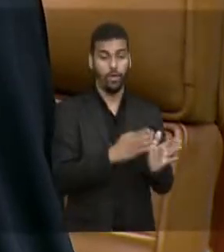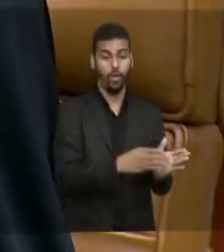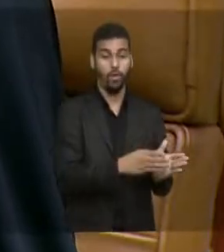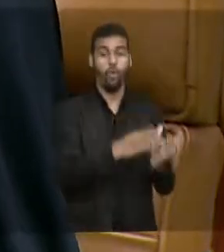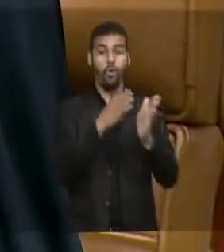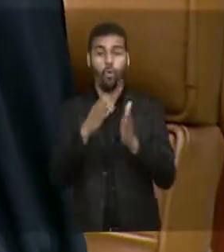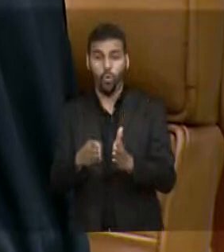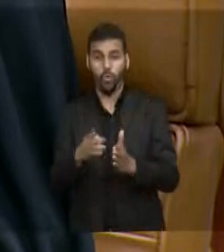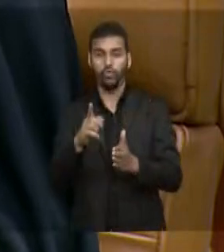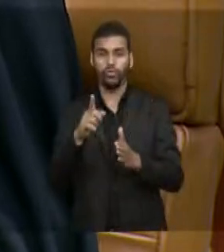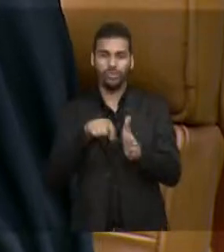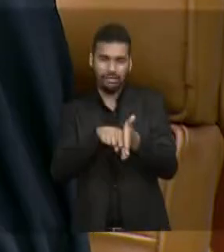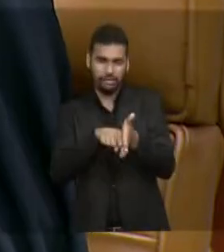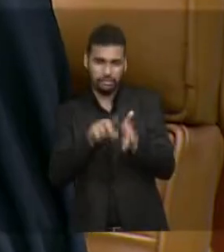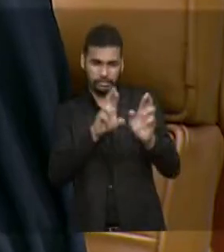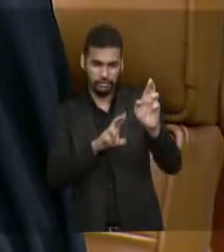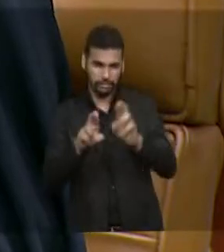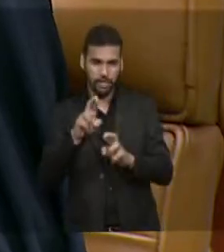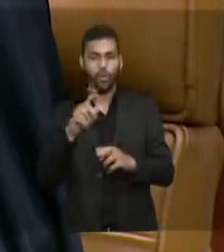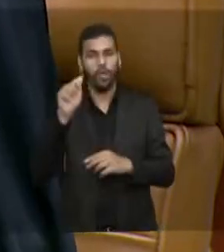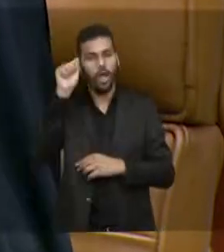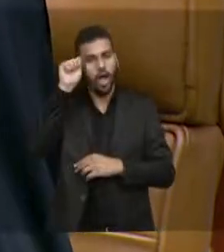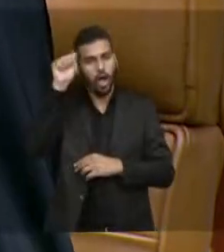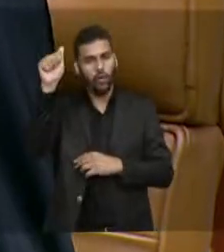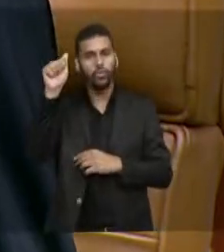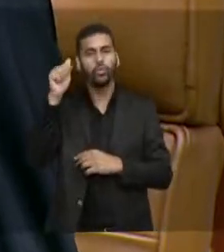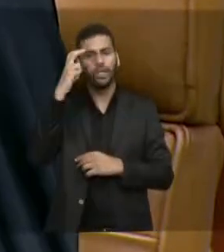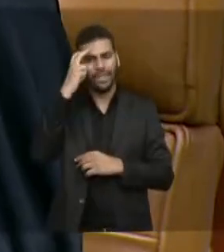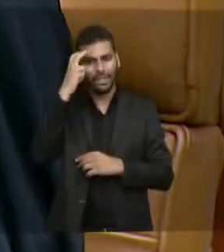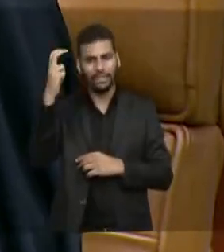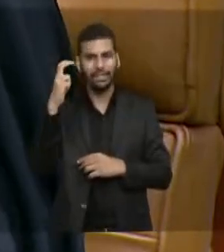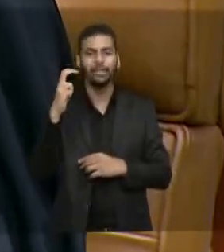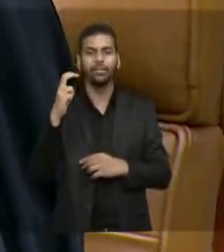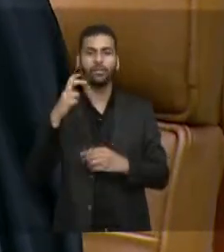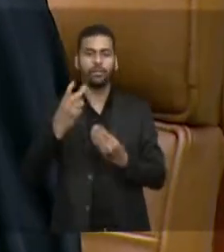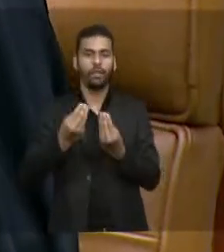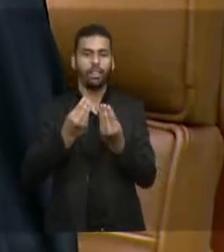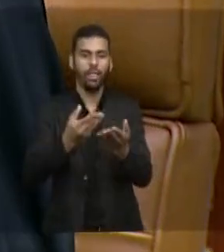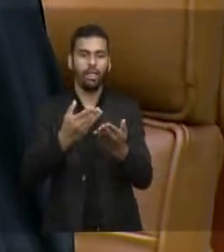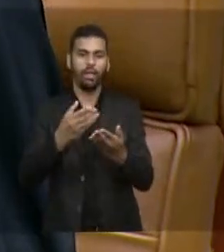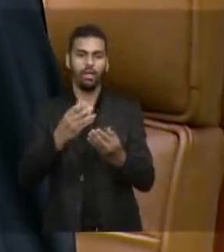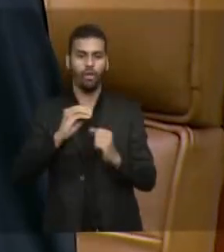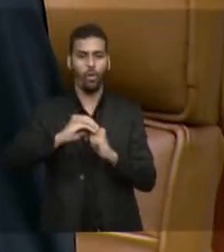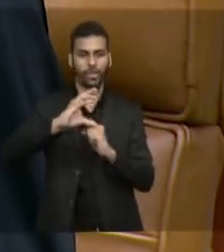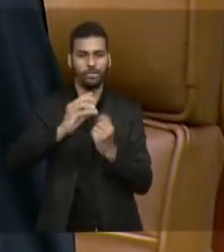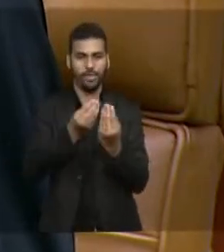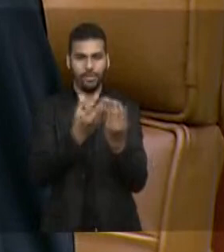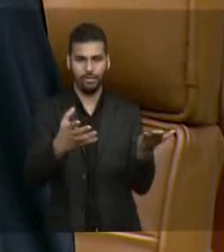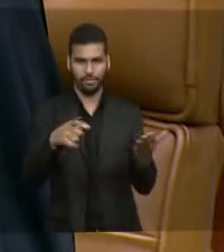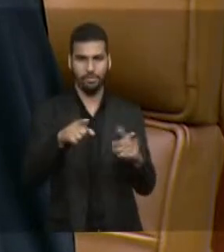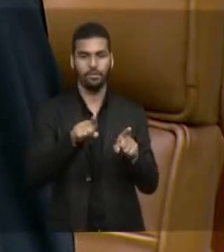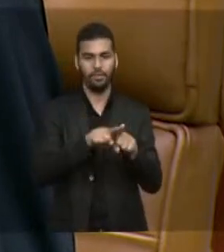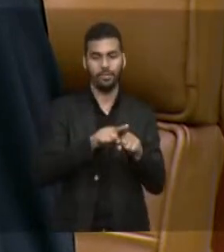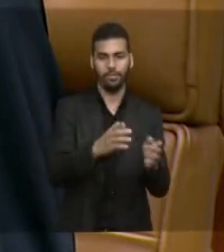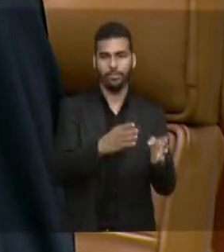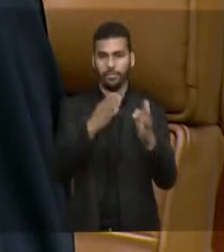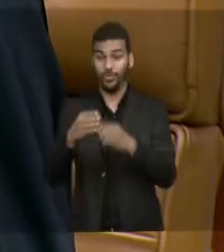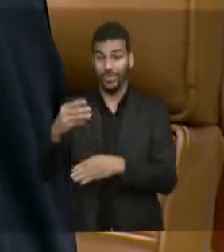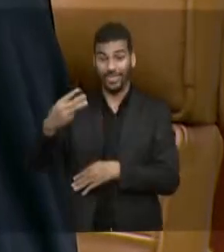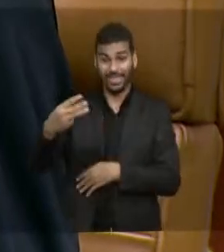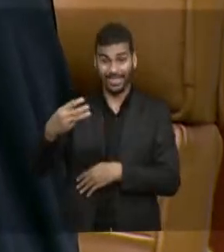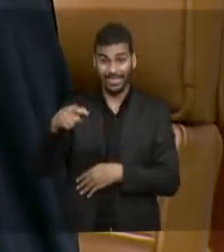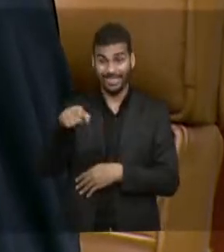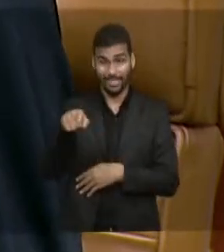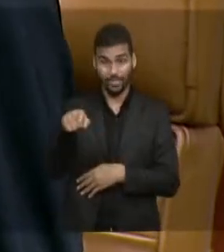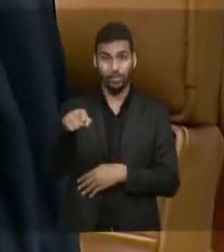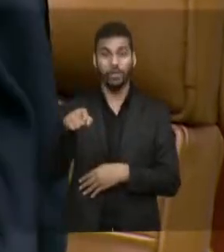outro inquérito dos autores intelectuais e participes e o terceiro Inquérito é por exemplo